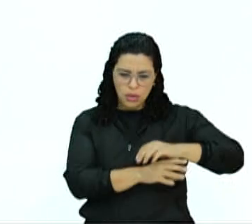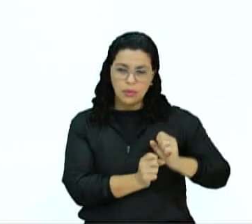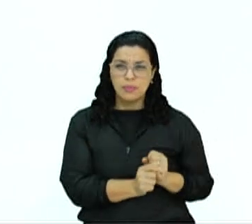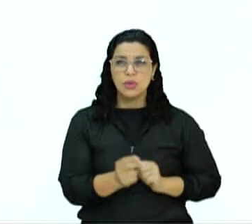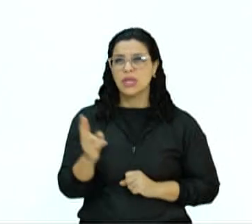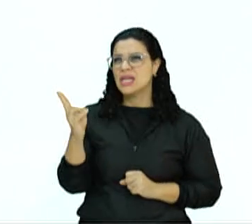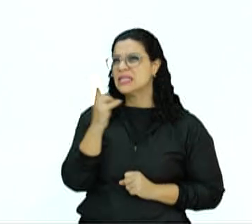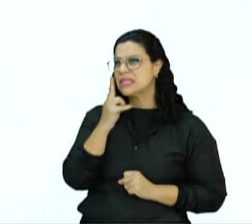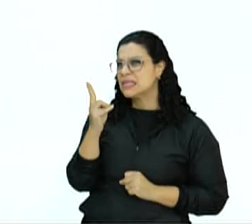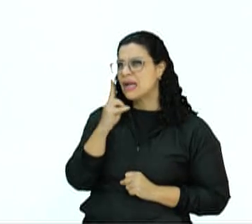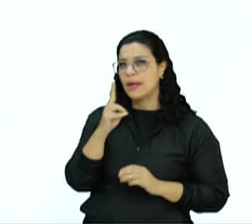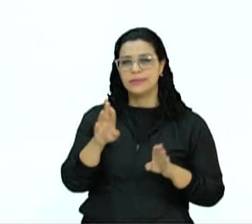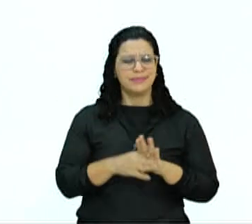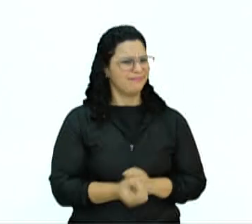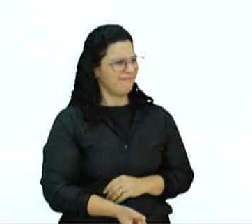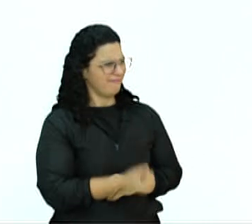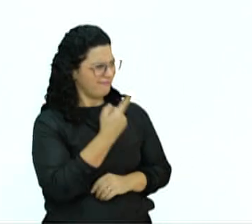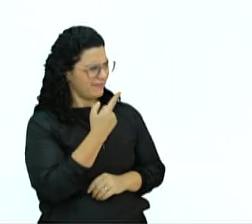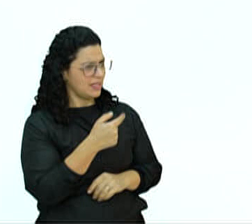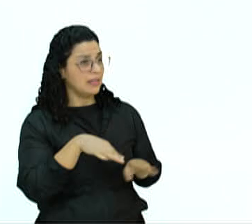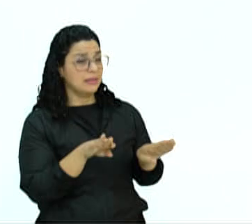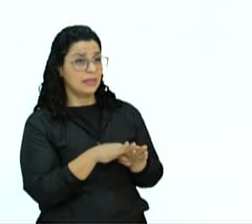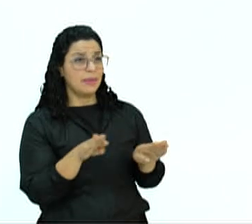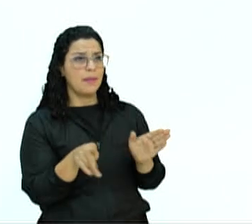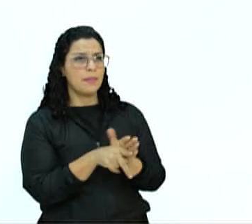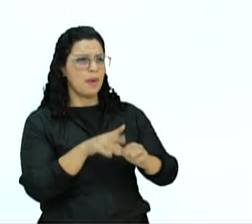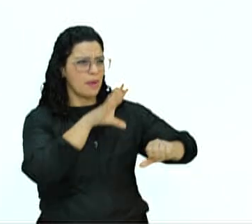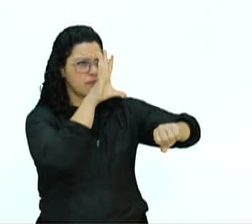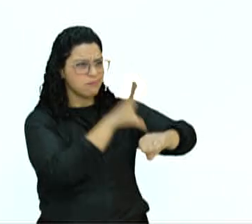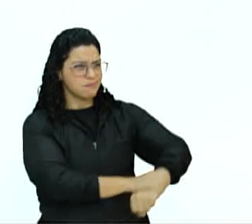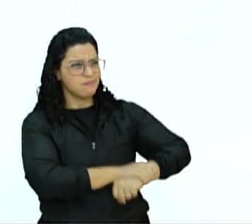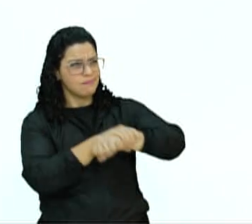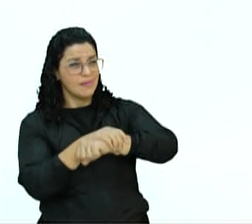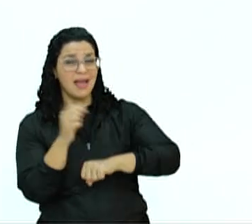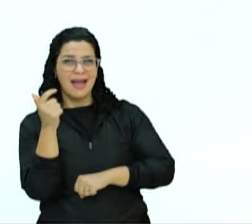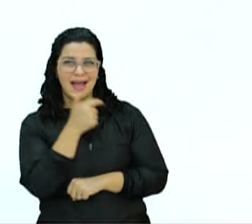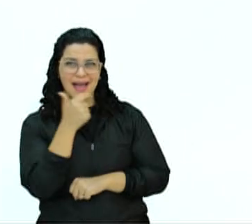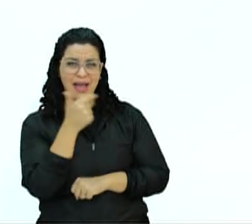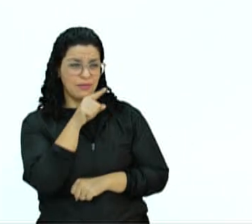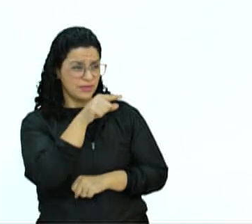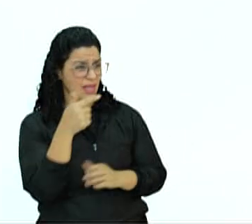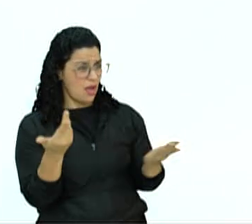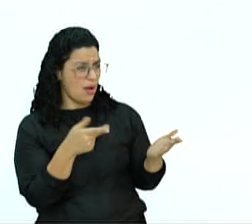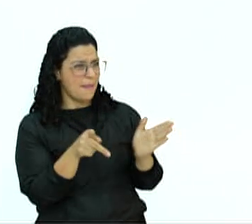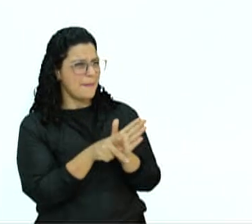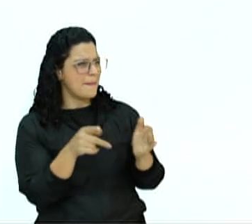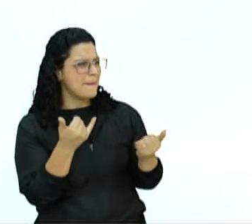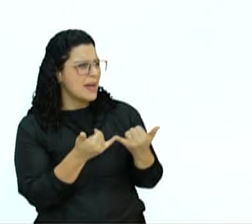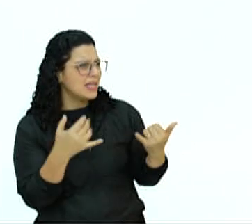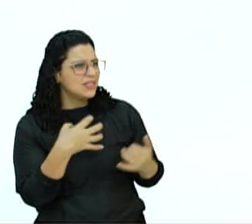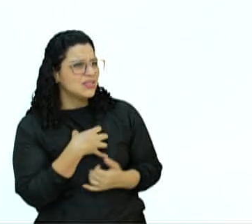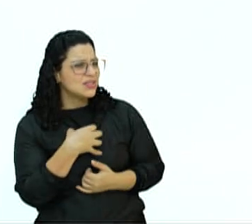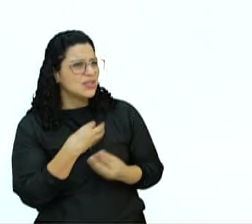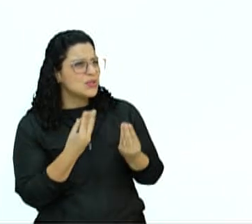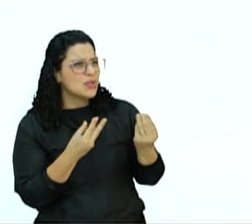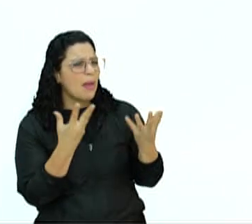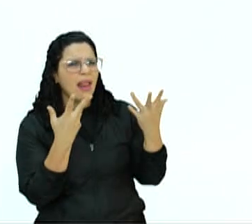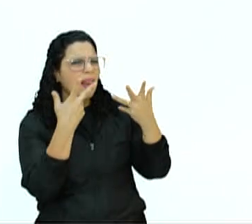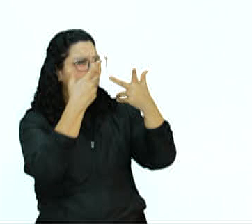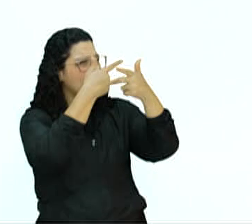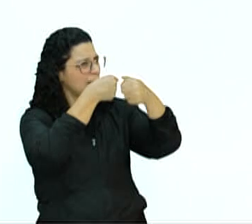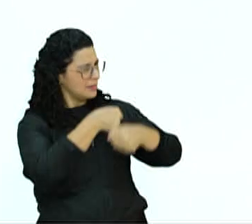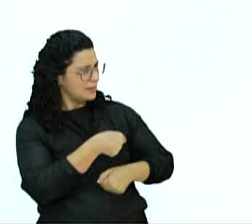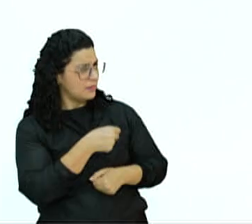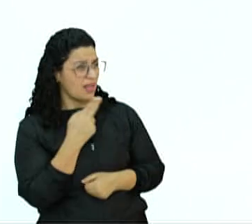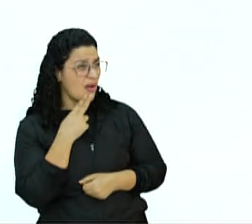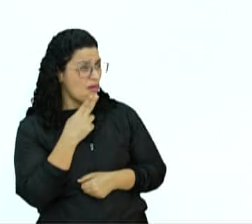Hein? Ah, Raquel. E ele tomou-a pelo braço rindo. Você está uma coisa de linda.